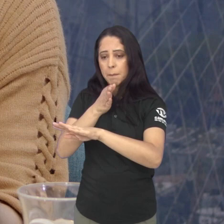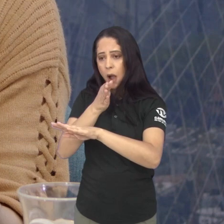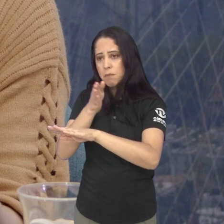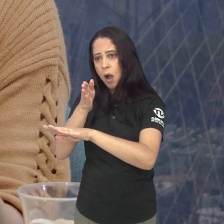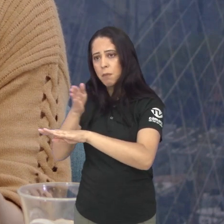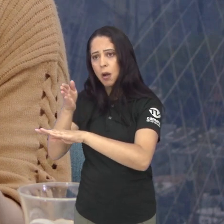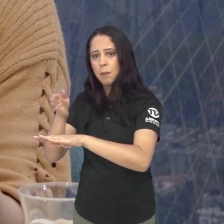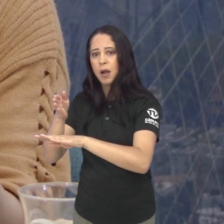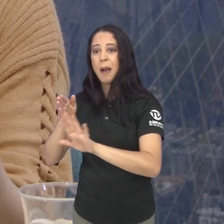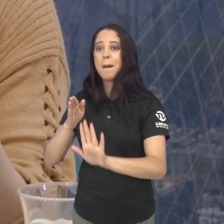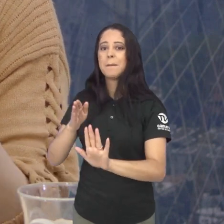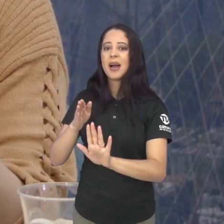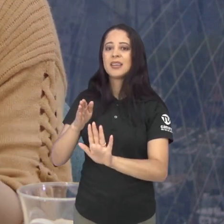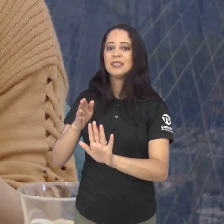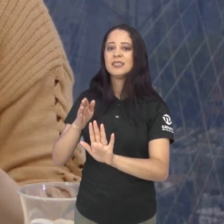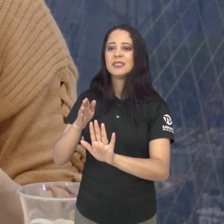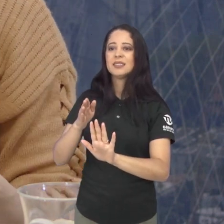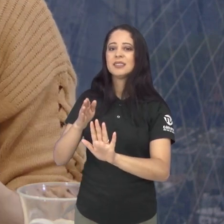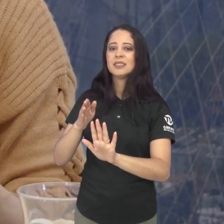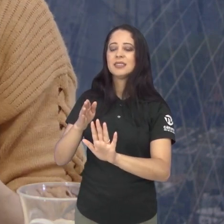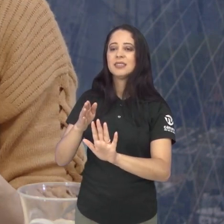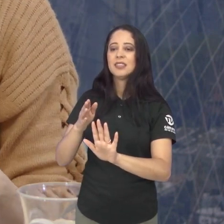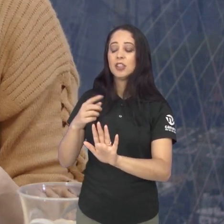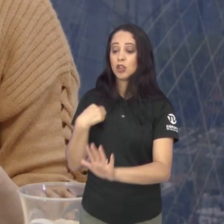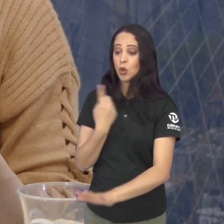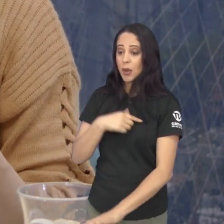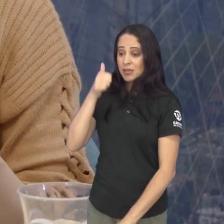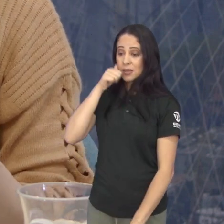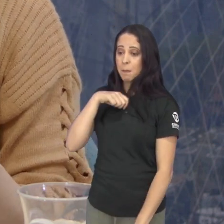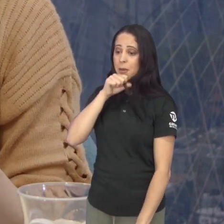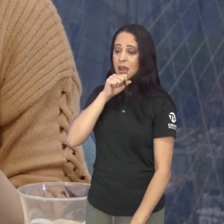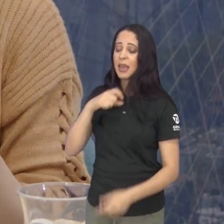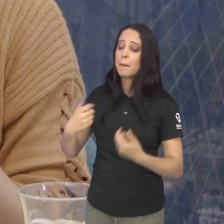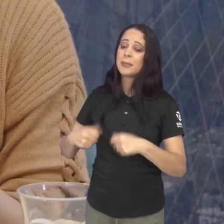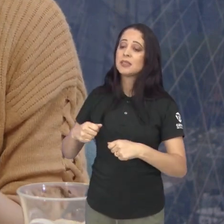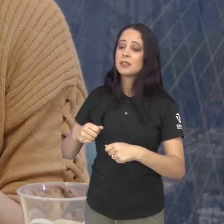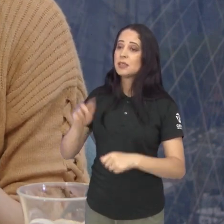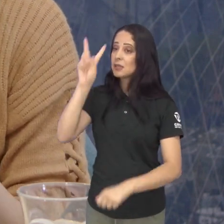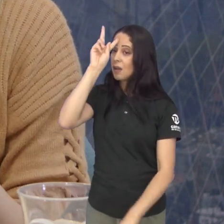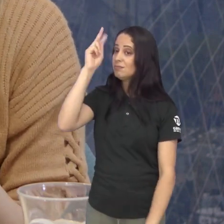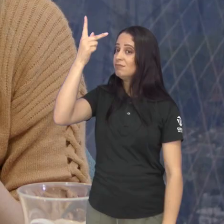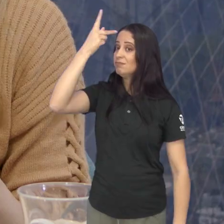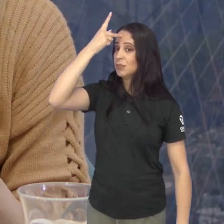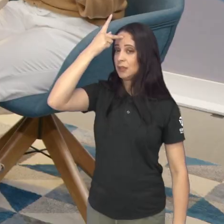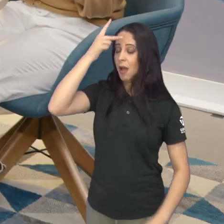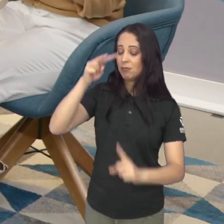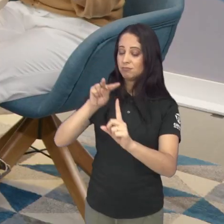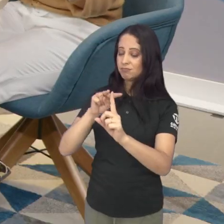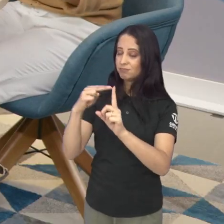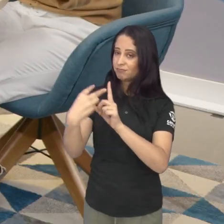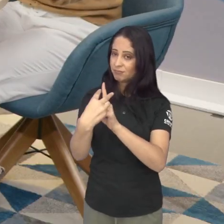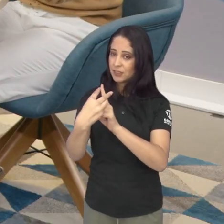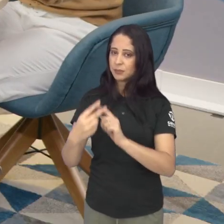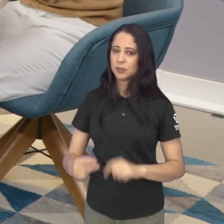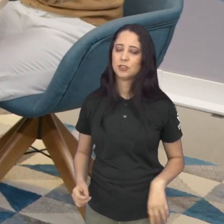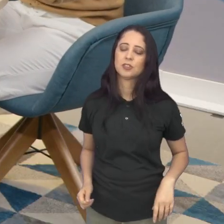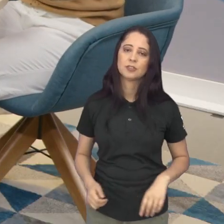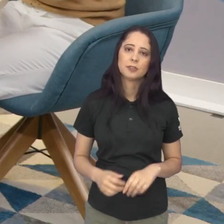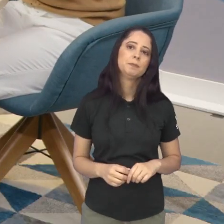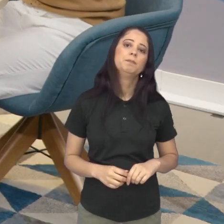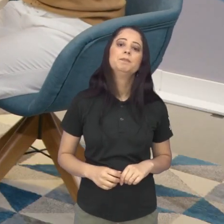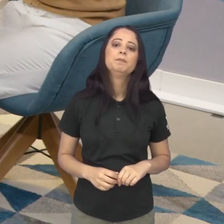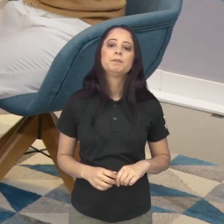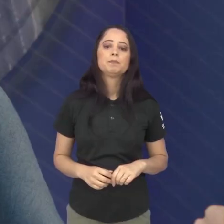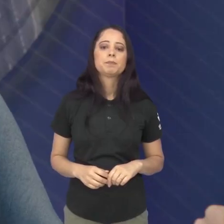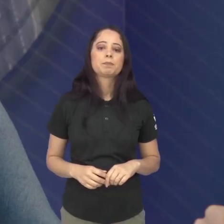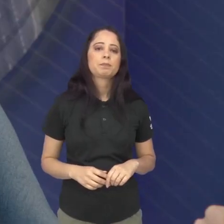conseguir chegar. Mas talvez a gente, enquanto mãe, tem que começar a mudar essa perspectiva. E Andressa,